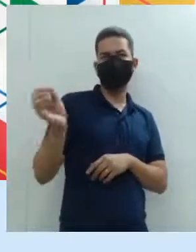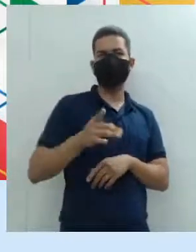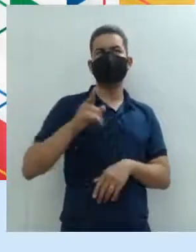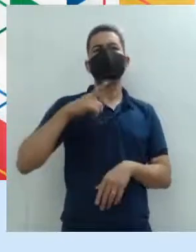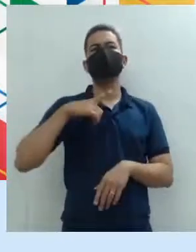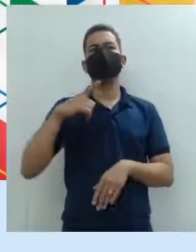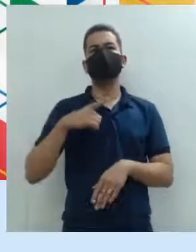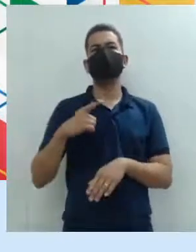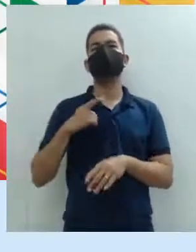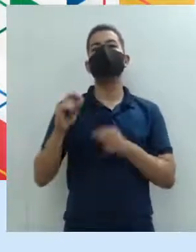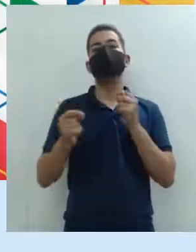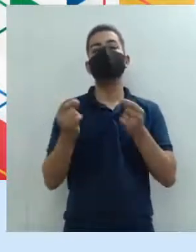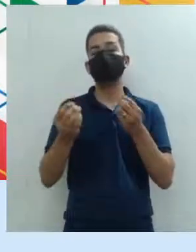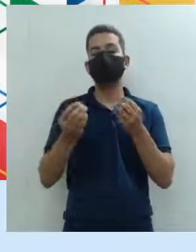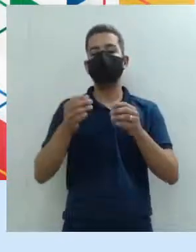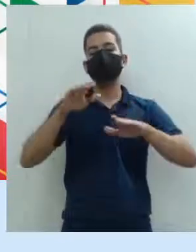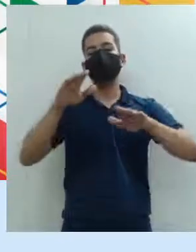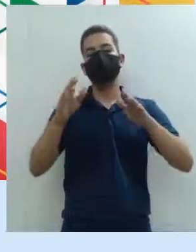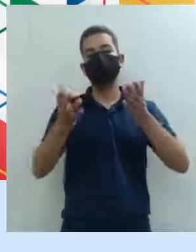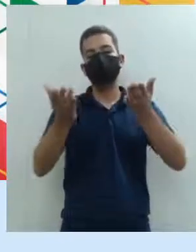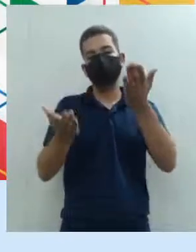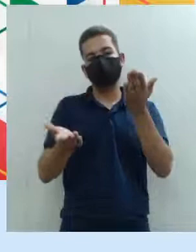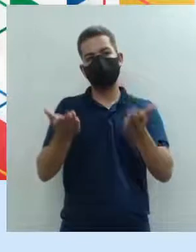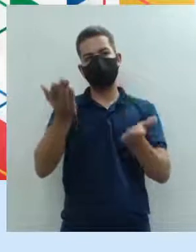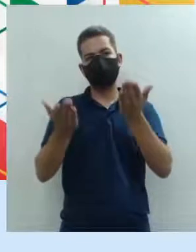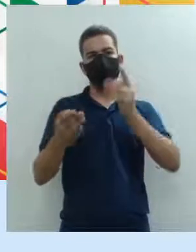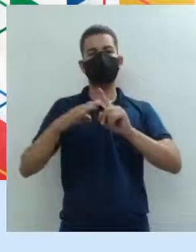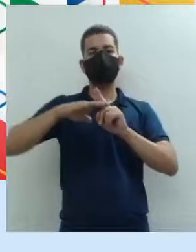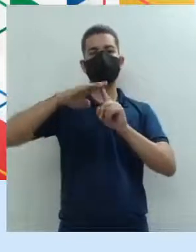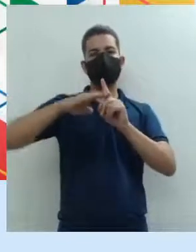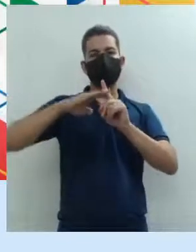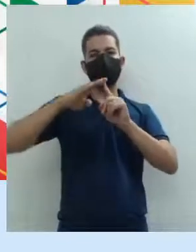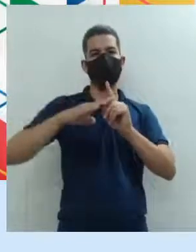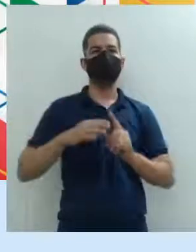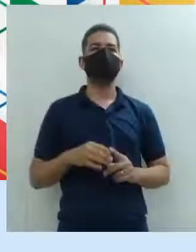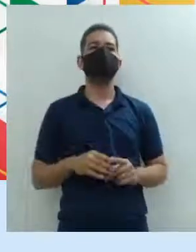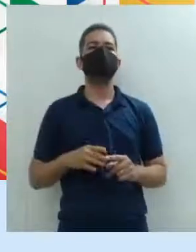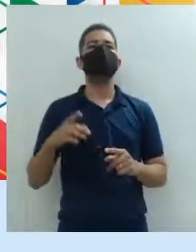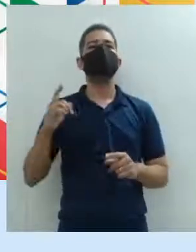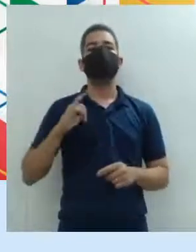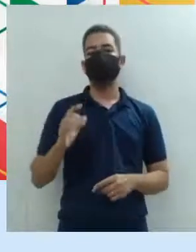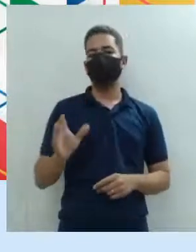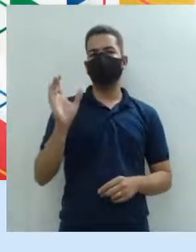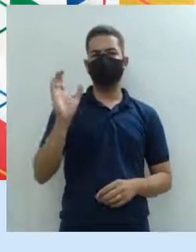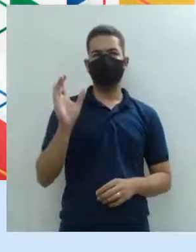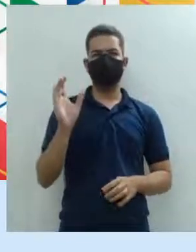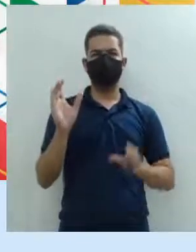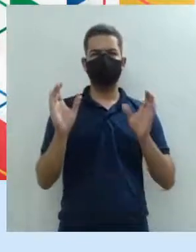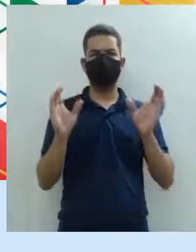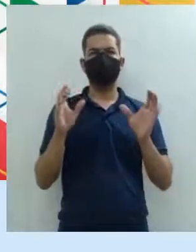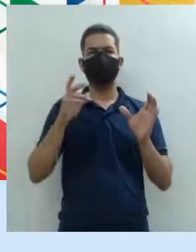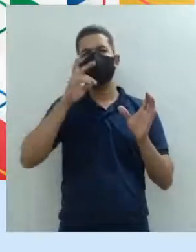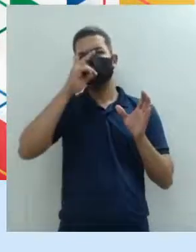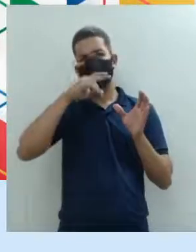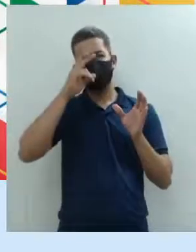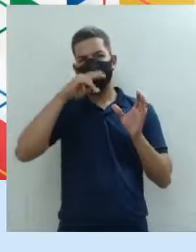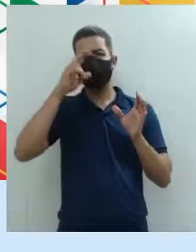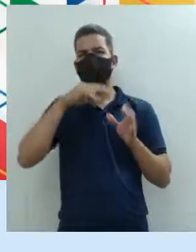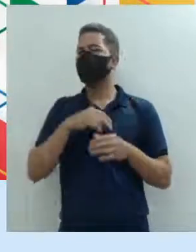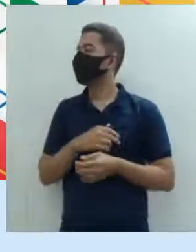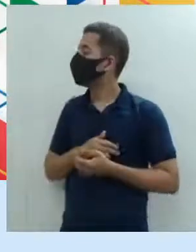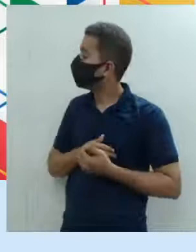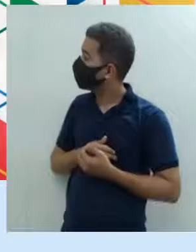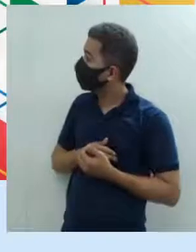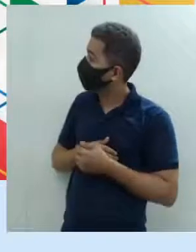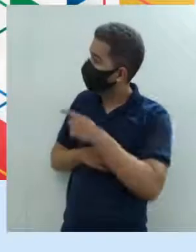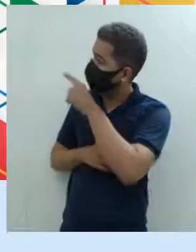no que a gente chama de equilíbrio térmico. O que seria esse equilíbrio térmico? São quando dois corpos atingem ali a mesma temperatura, né? E só